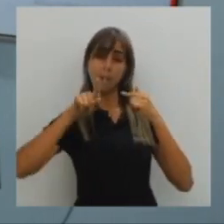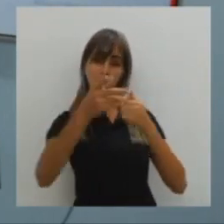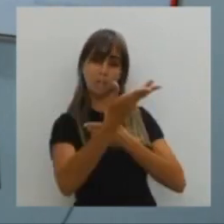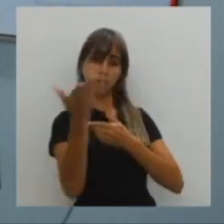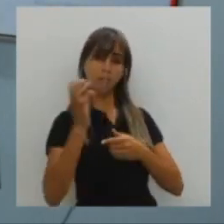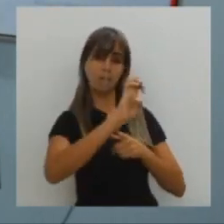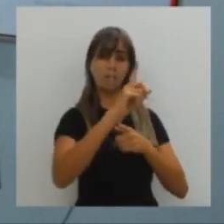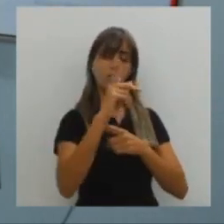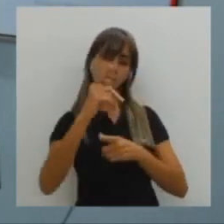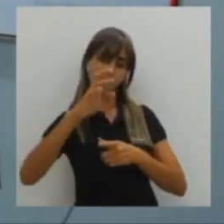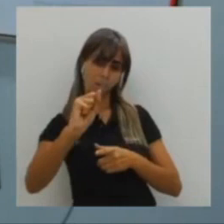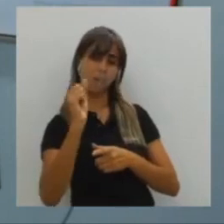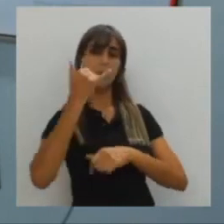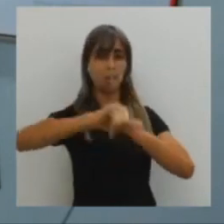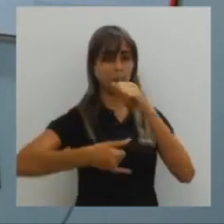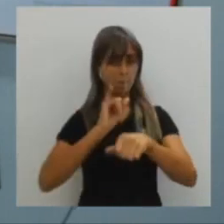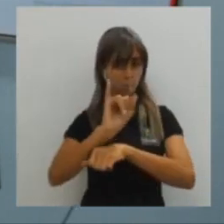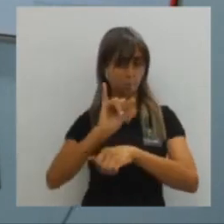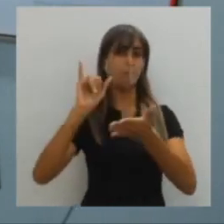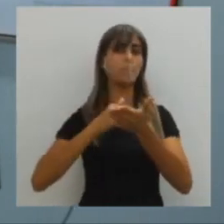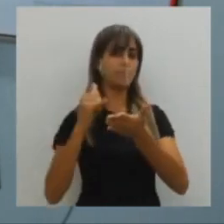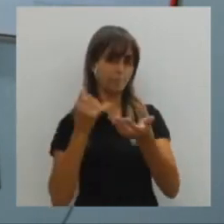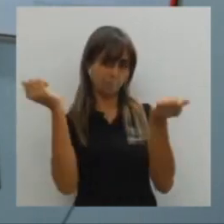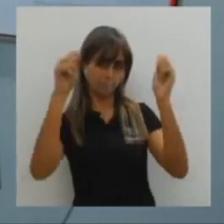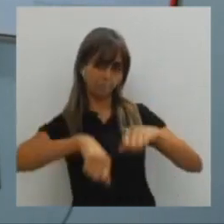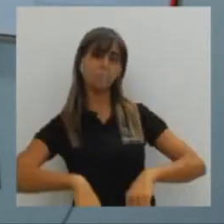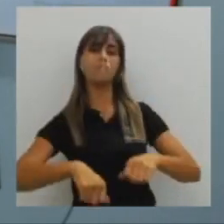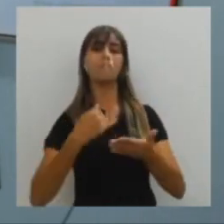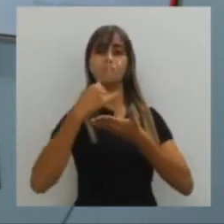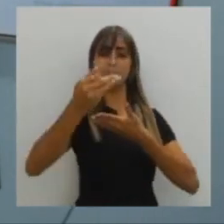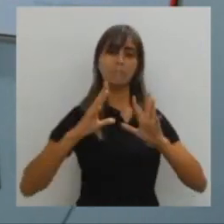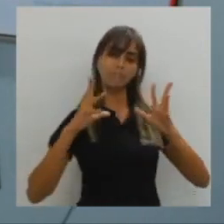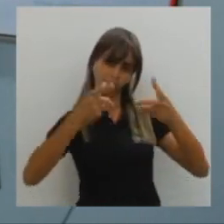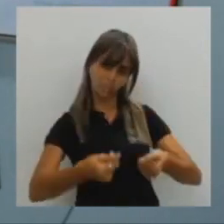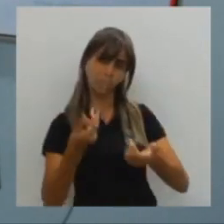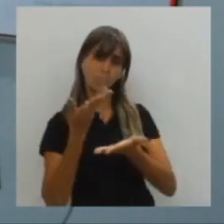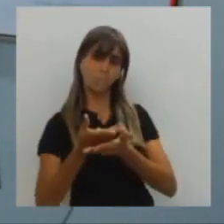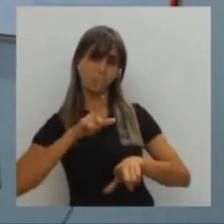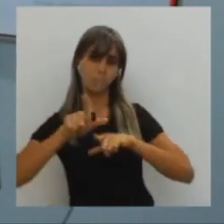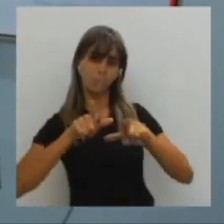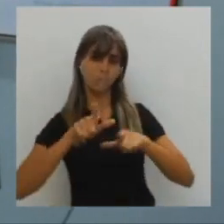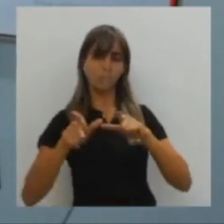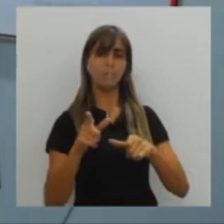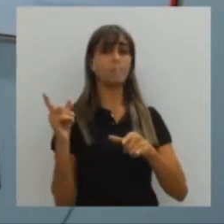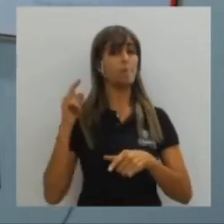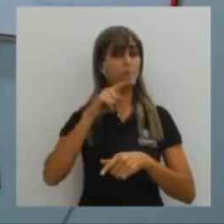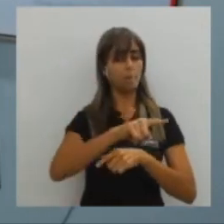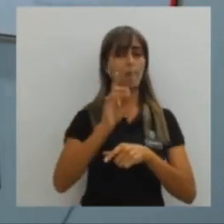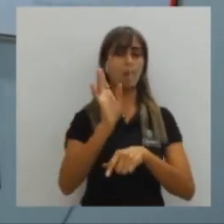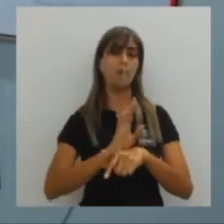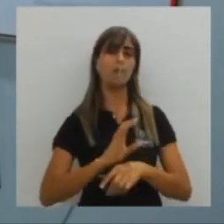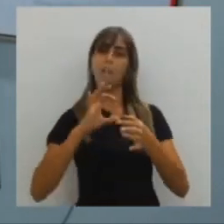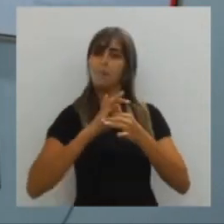você. EducaPE tá lá no YouTube, tá certo? Você pode se inscrever, acompanhar todas as nossas ações, todas as nossas aulas que estão lá gravadas